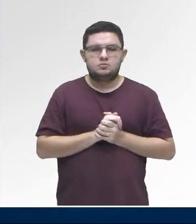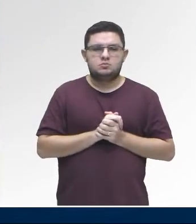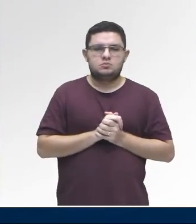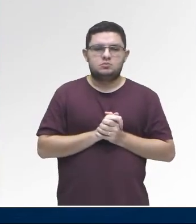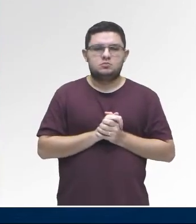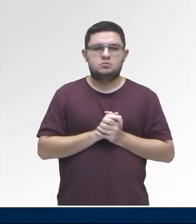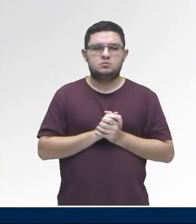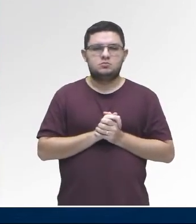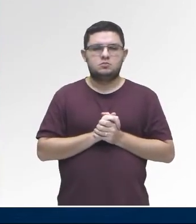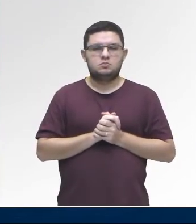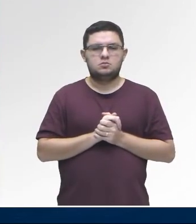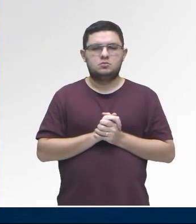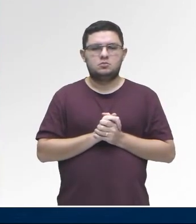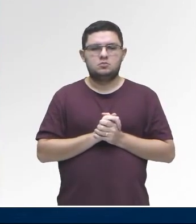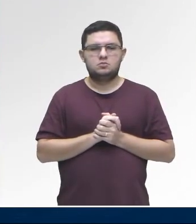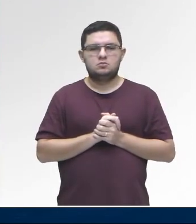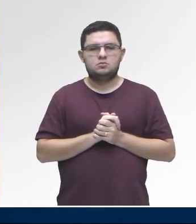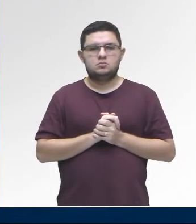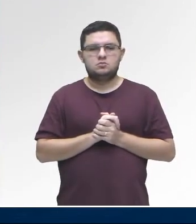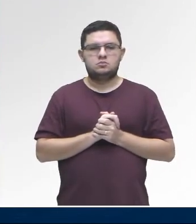ionização.